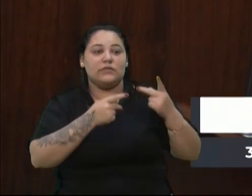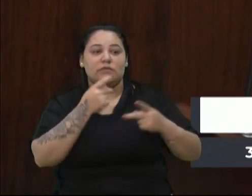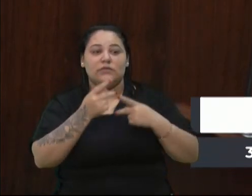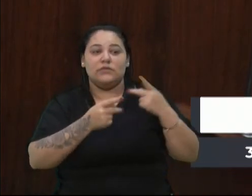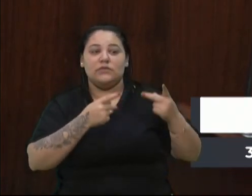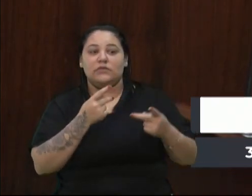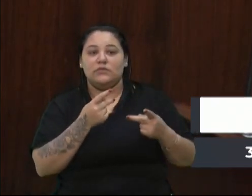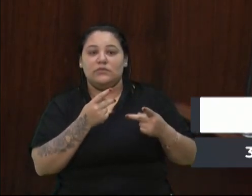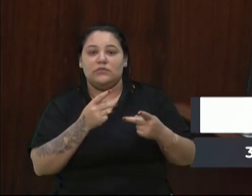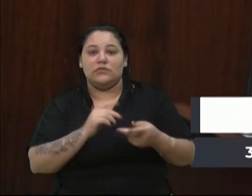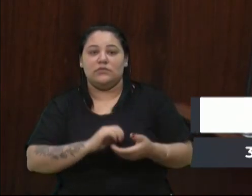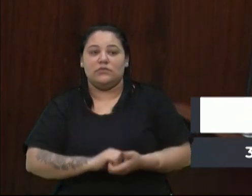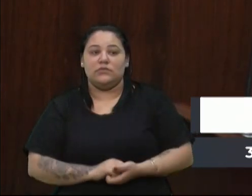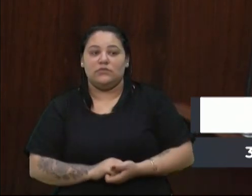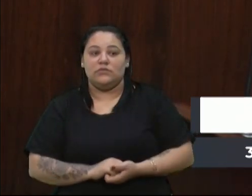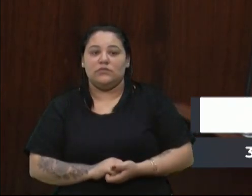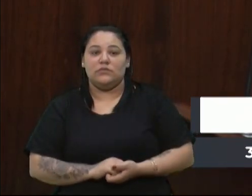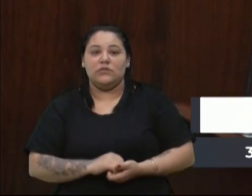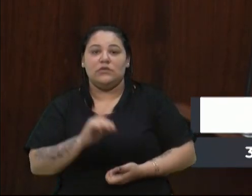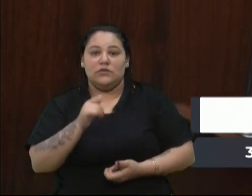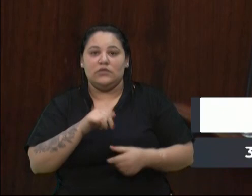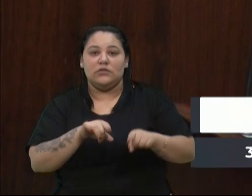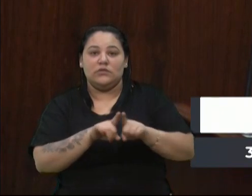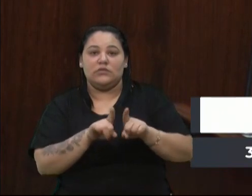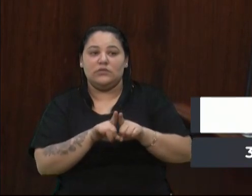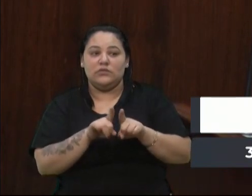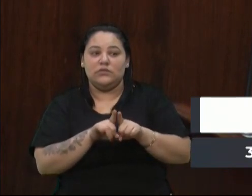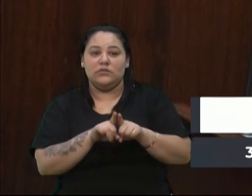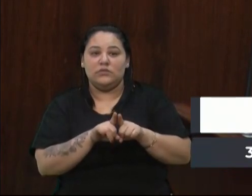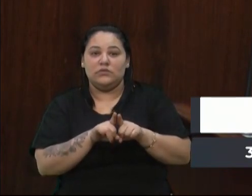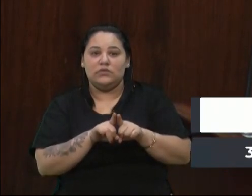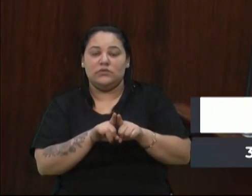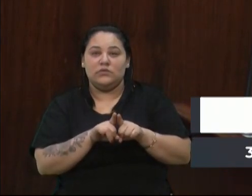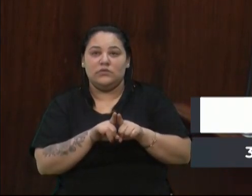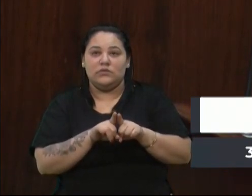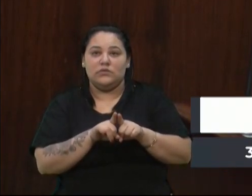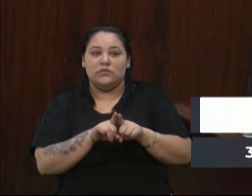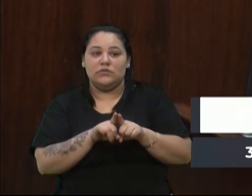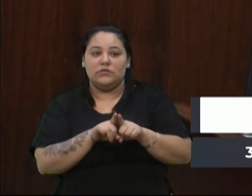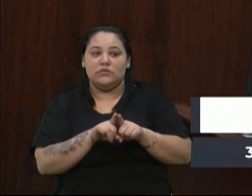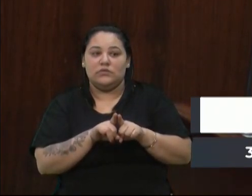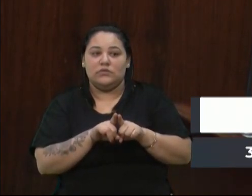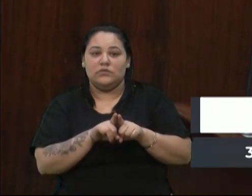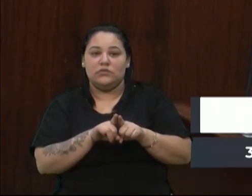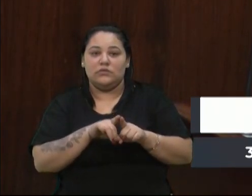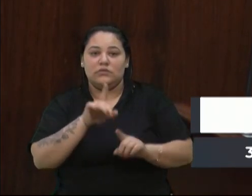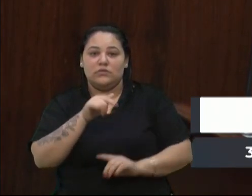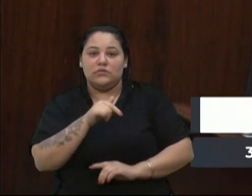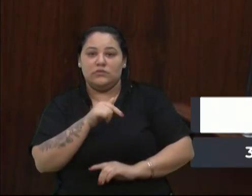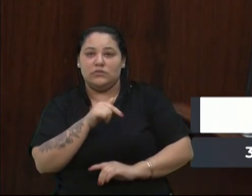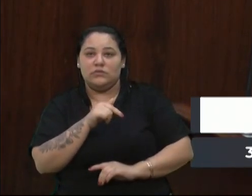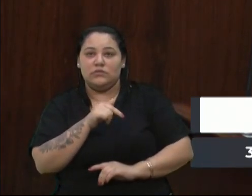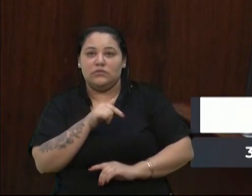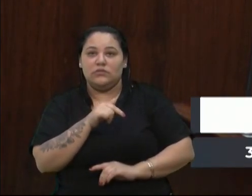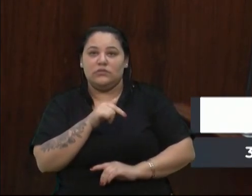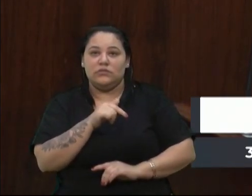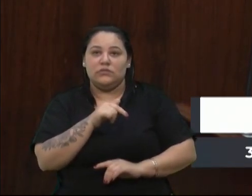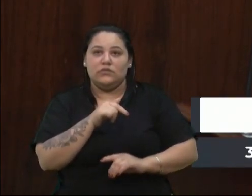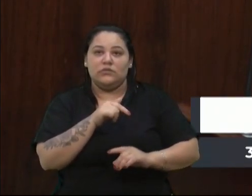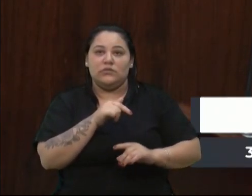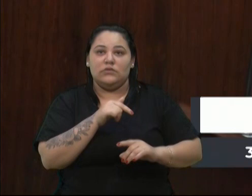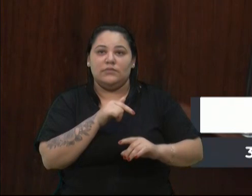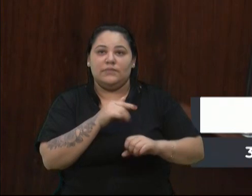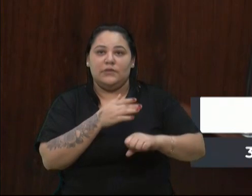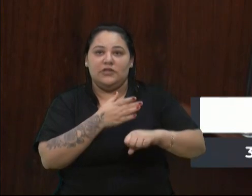área, dados e tal, o que comove, o que convence é o depoimento de pessoas que vivenciaram